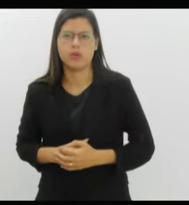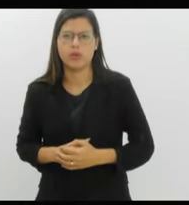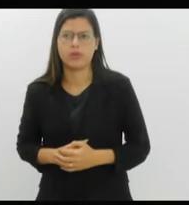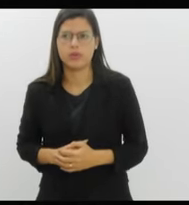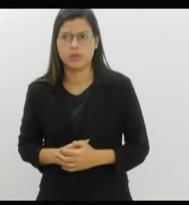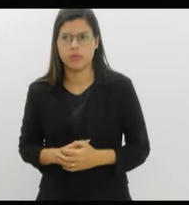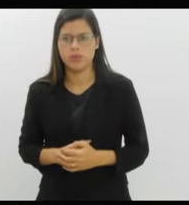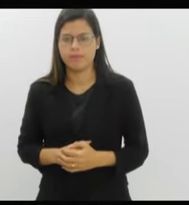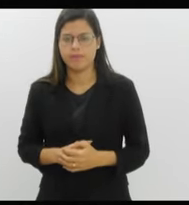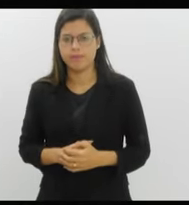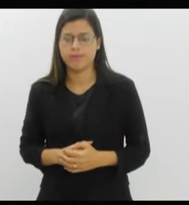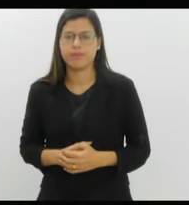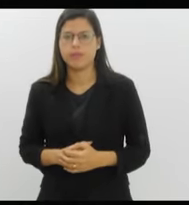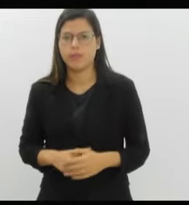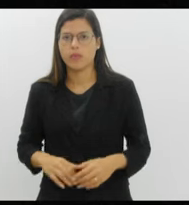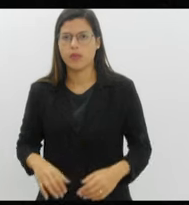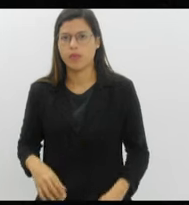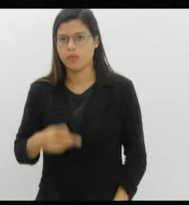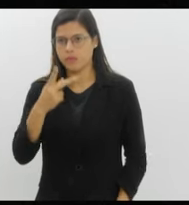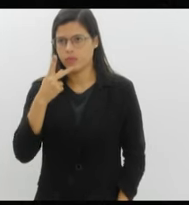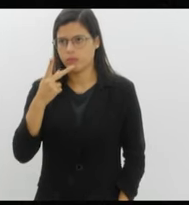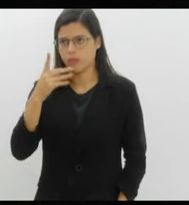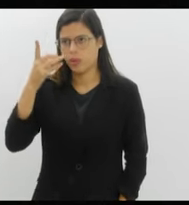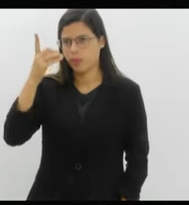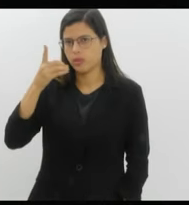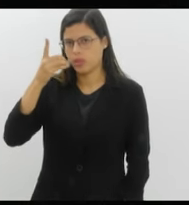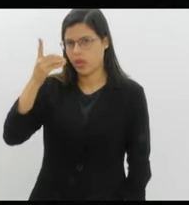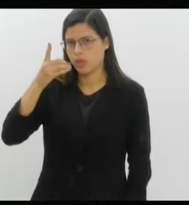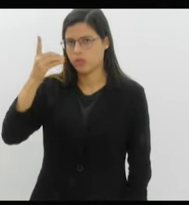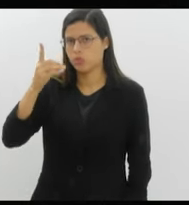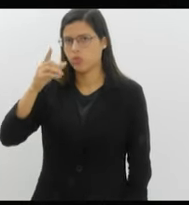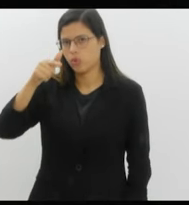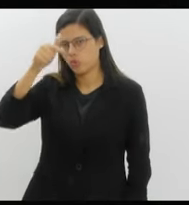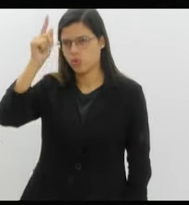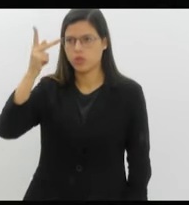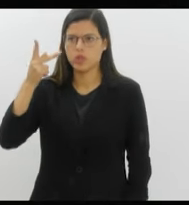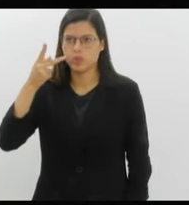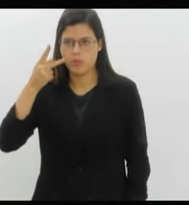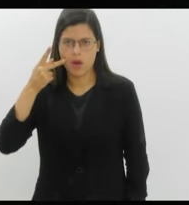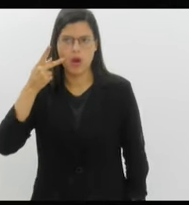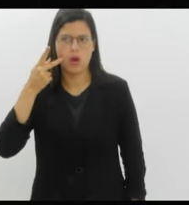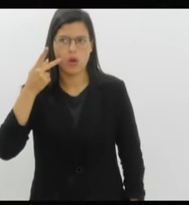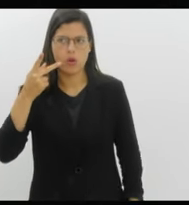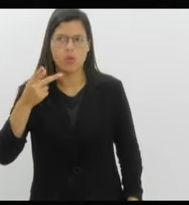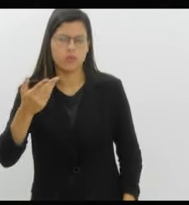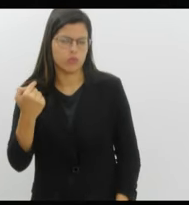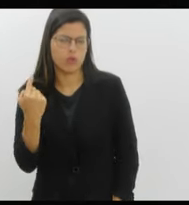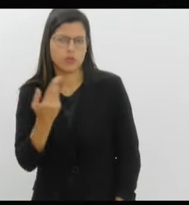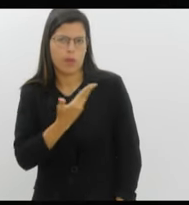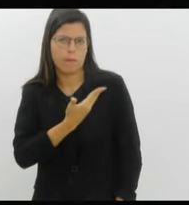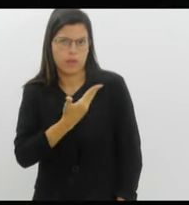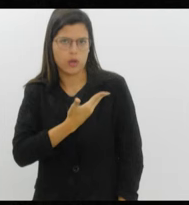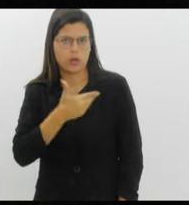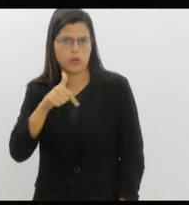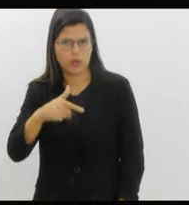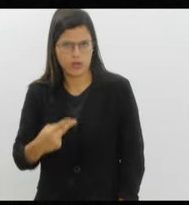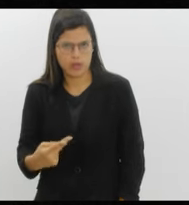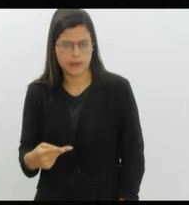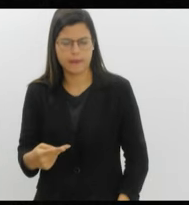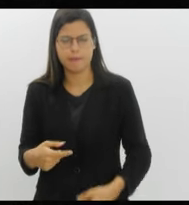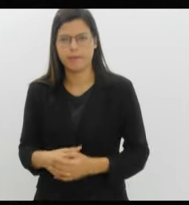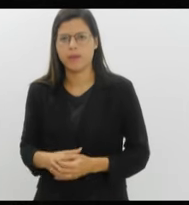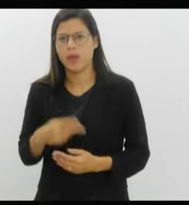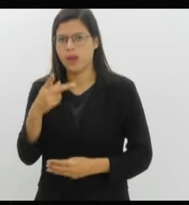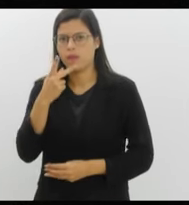foi aqui fomentado pela fala do grande deputado Luiz Paulo Corrêa da Rocha, nosso companheiro aqui, decano. Ele falou muito